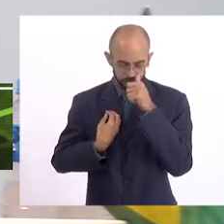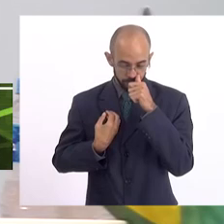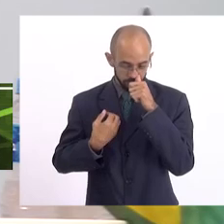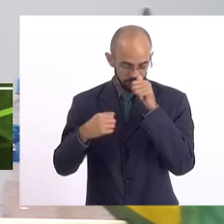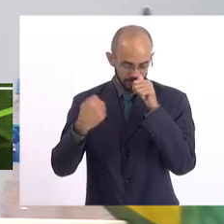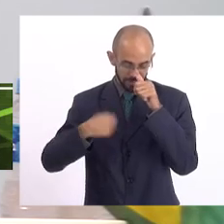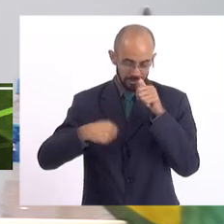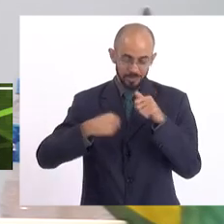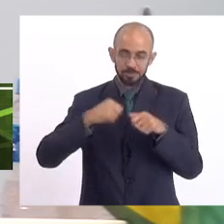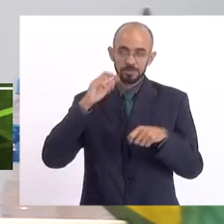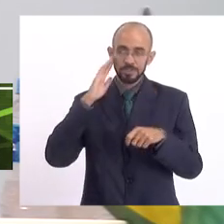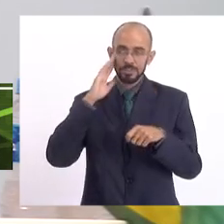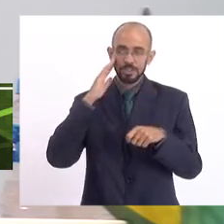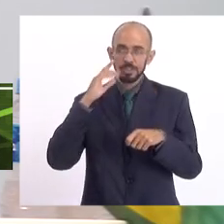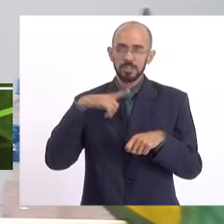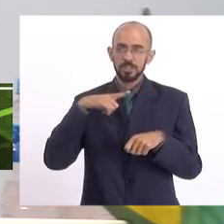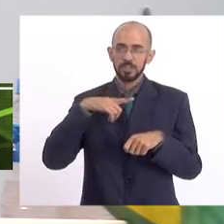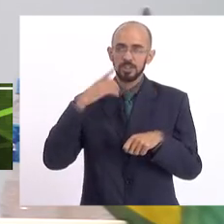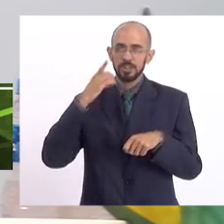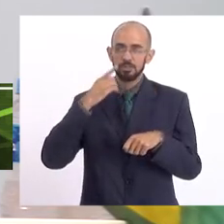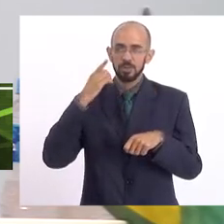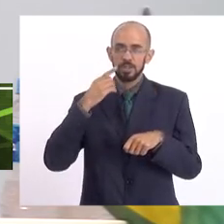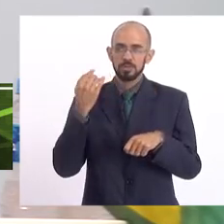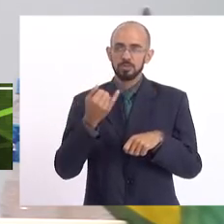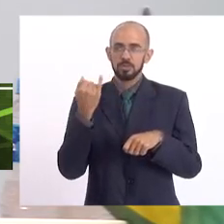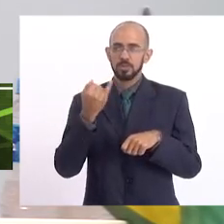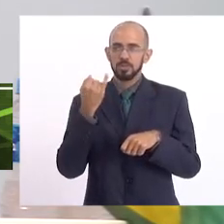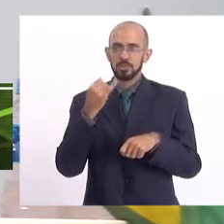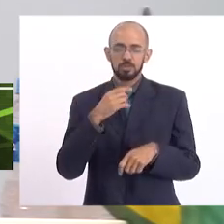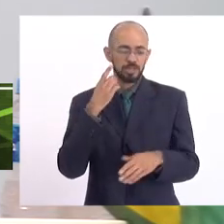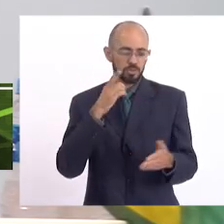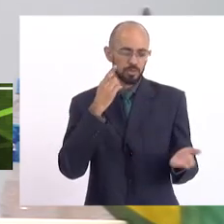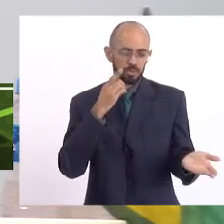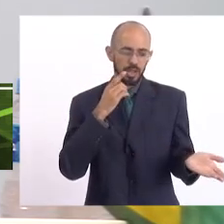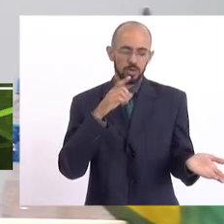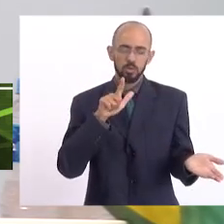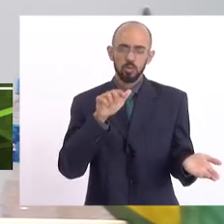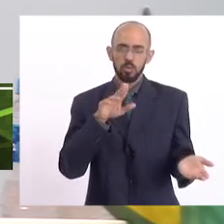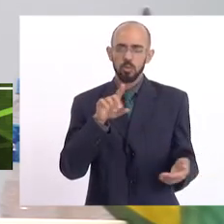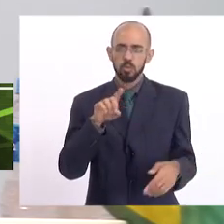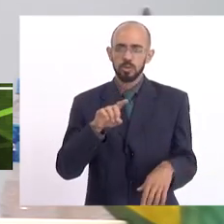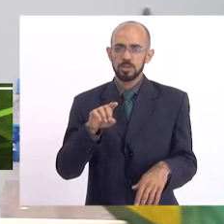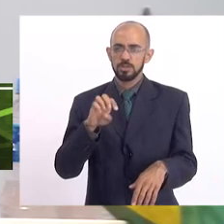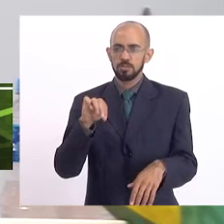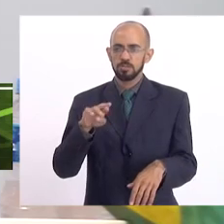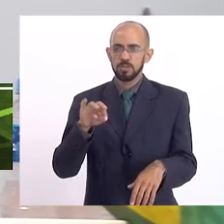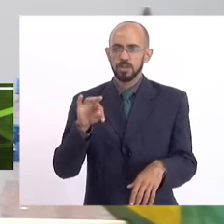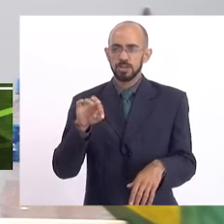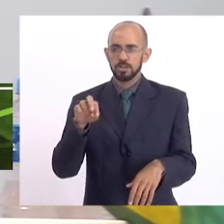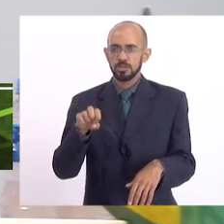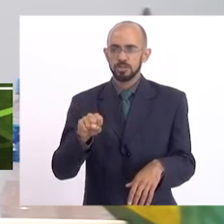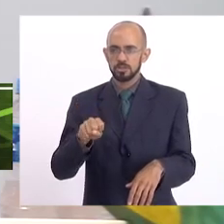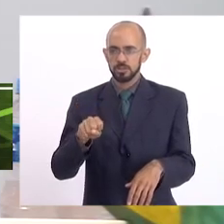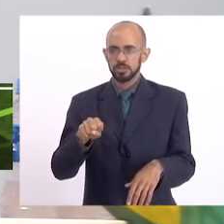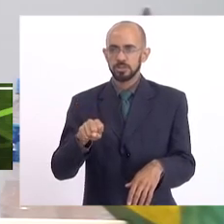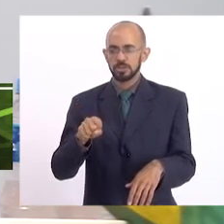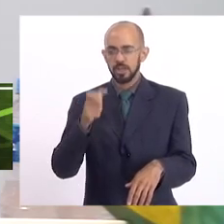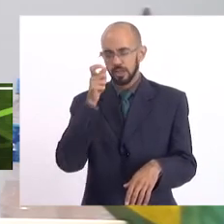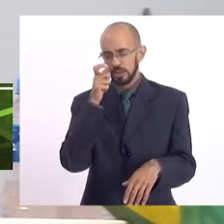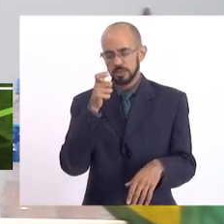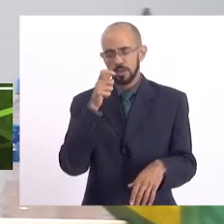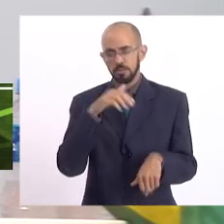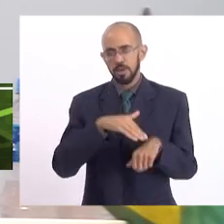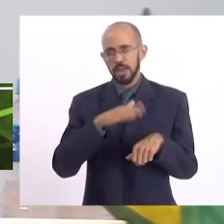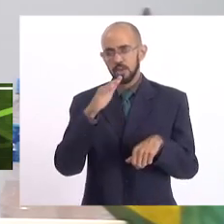deputados valorosos e sem dúvida nenhuma, não falo nem por mim não, mas o deputado Luiz Martins é o que mais atenta à questão do Degasi, não tenho dúvida nenhuma